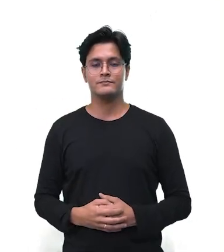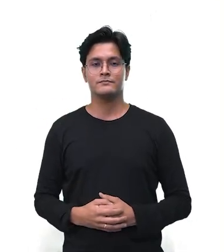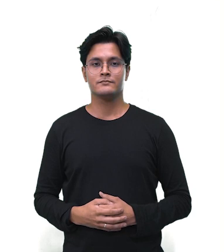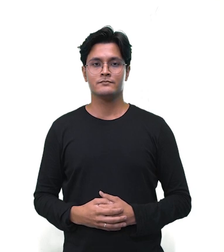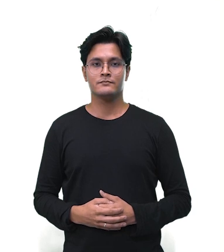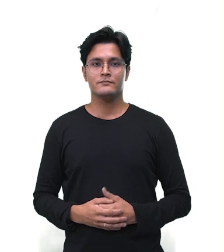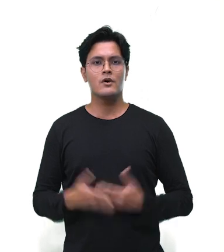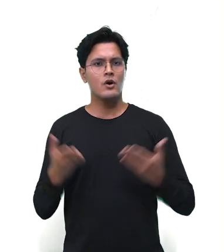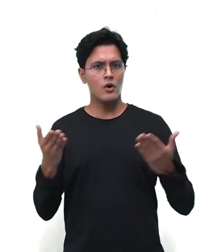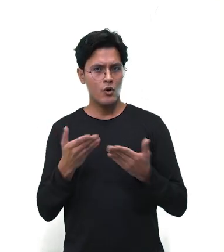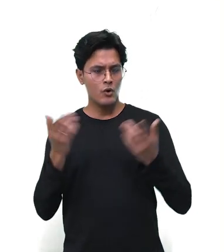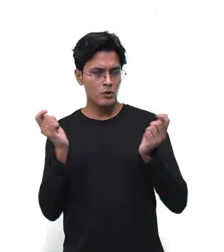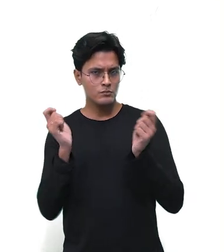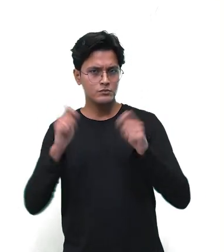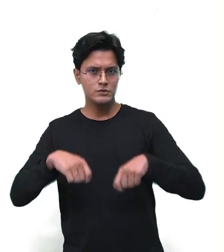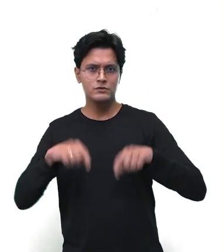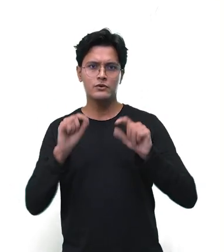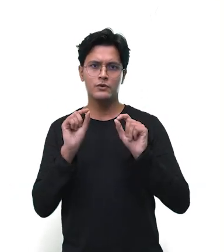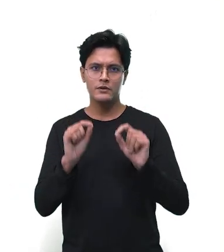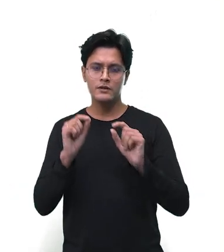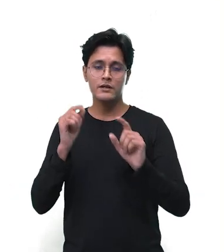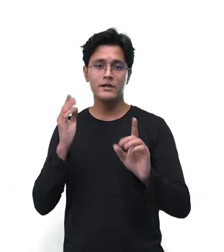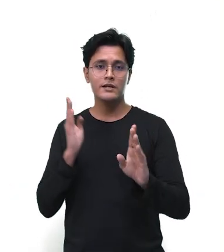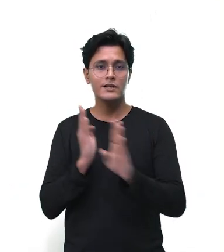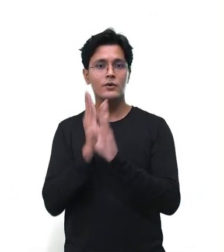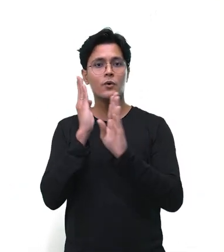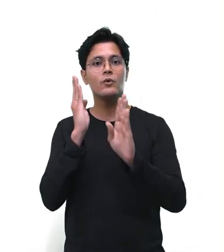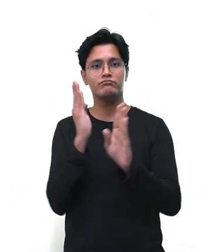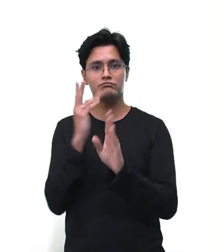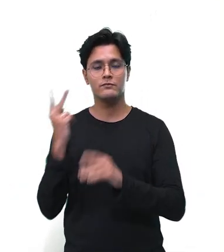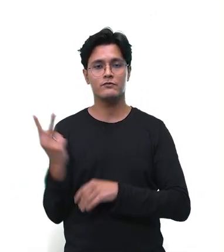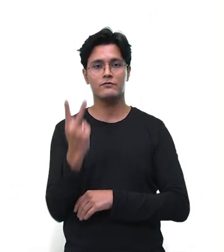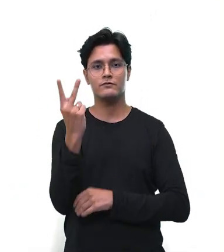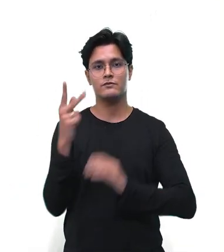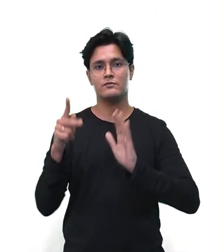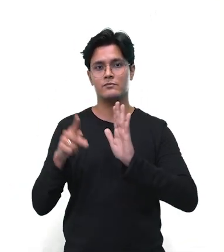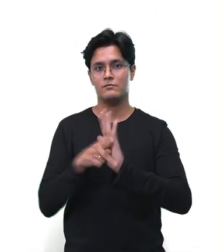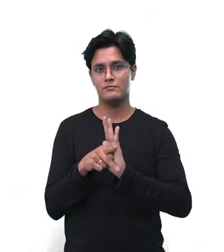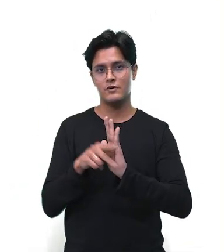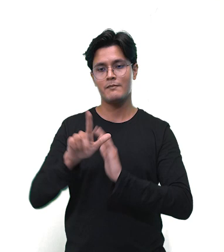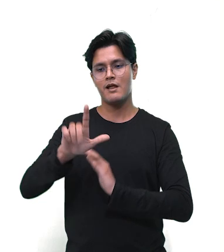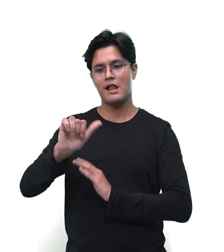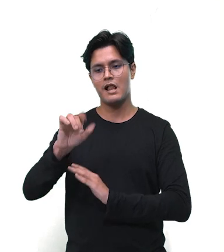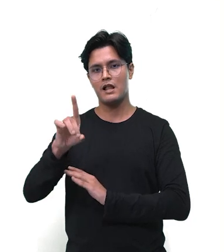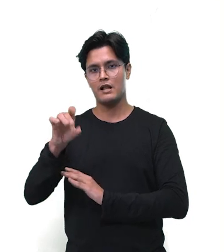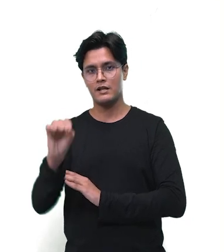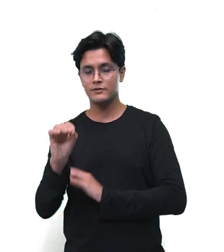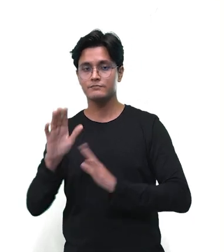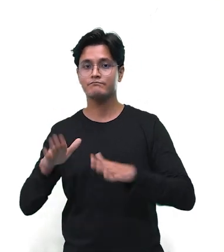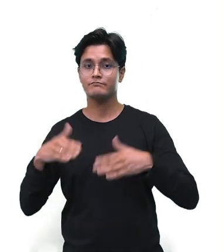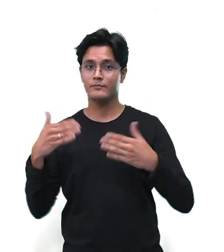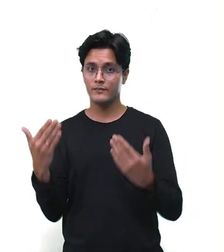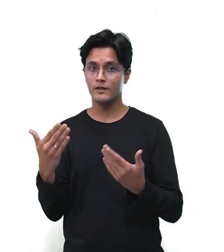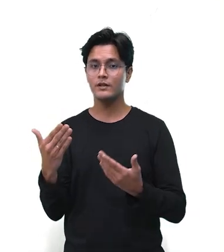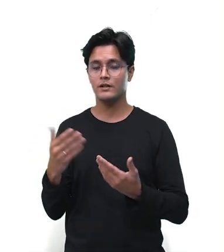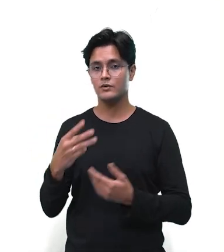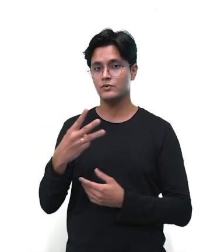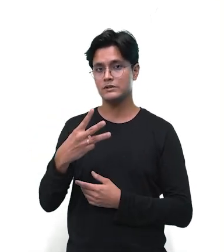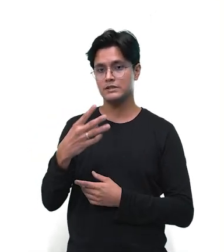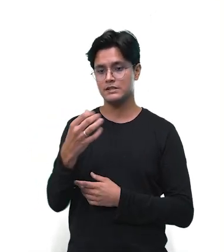Agora sim, eu consigo, ó, encontrar o valor do lado. Então a raiz quadrada